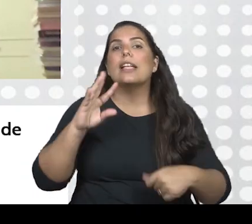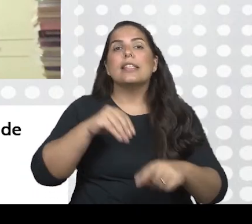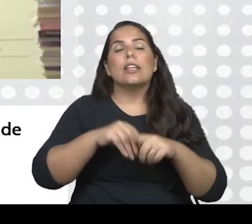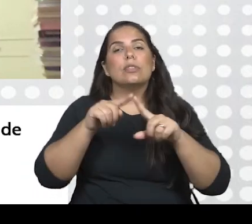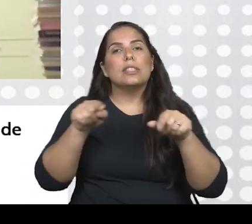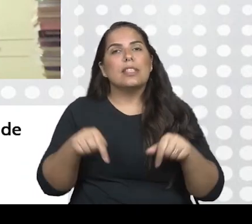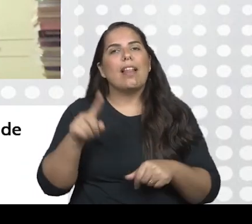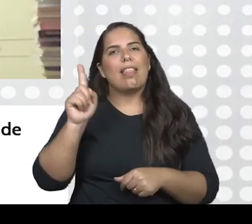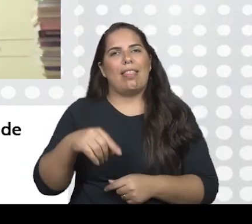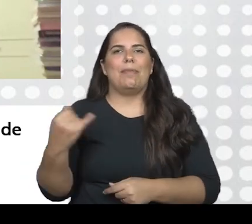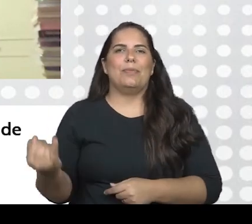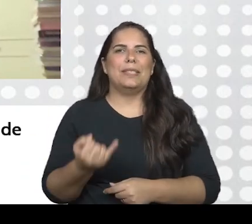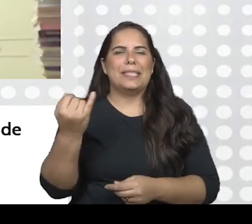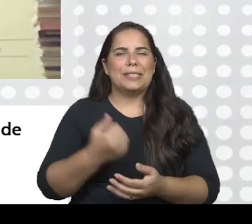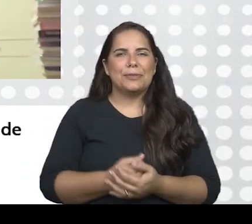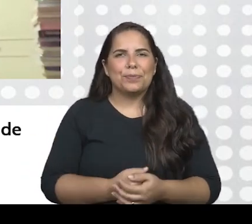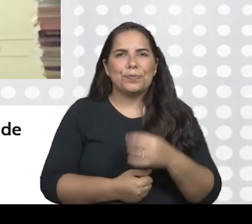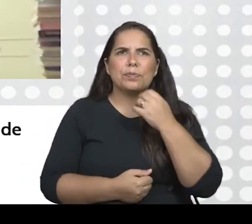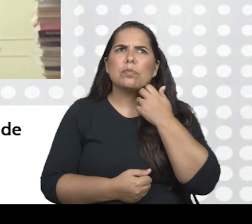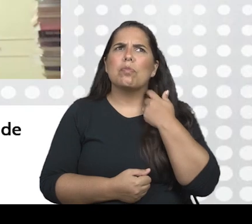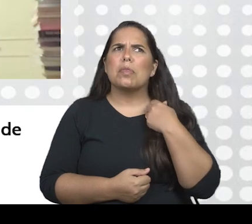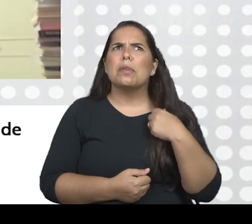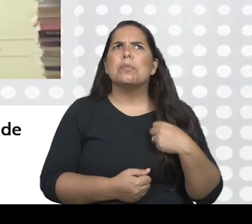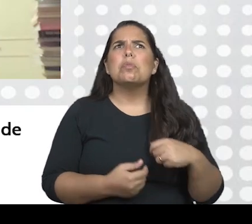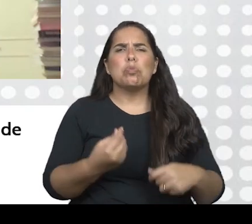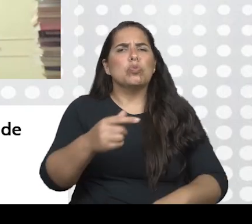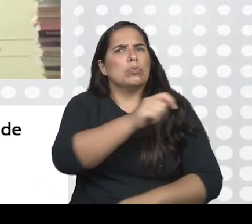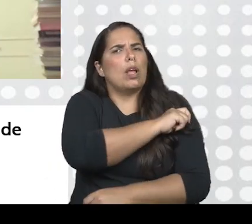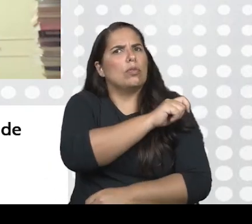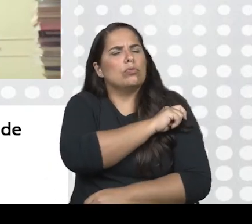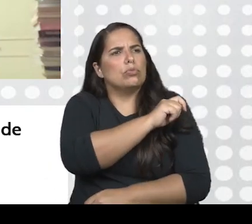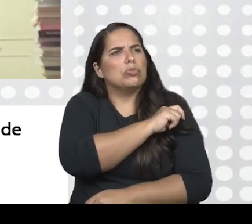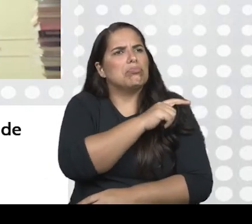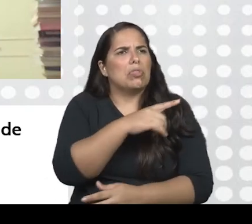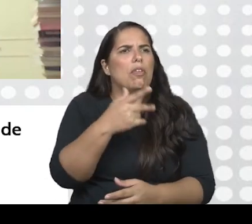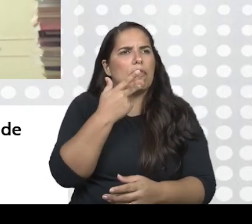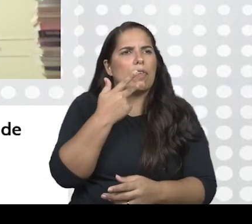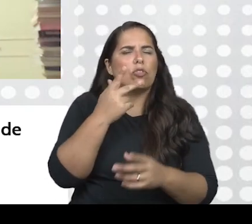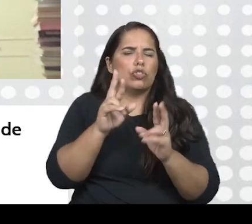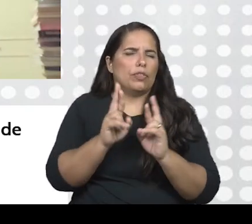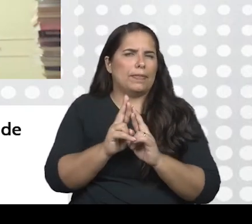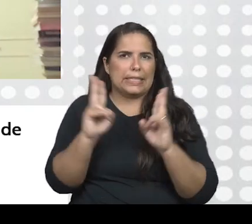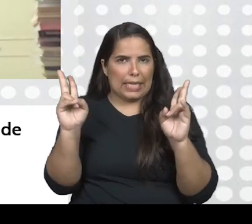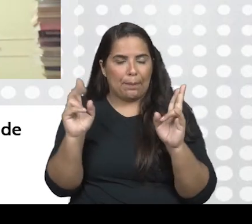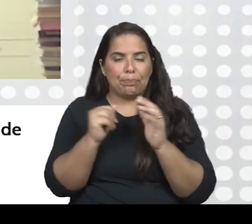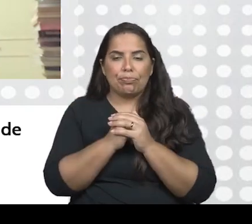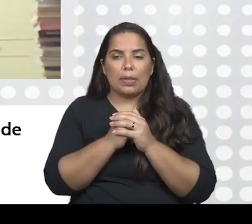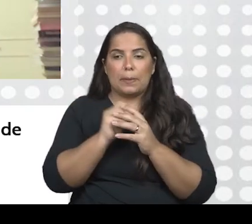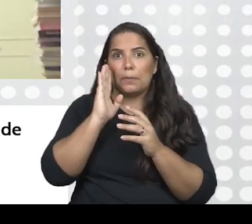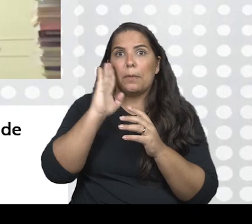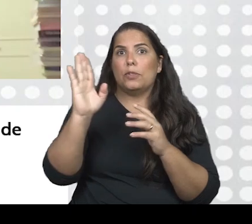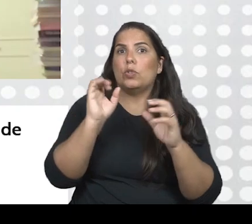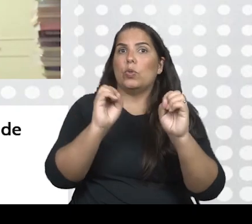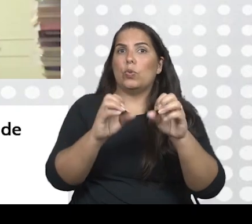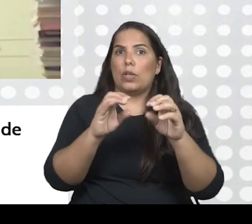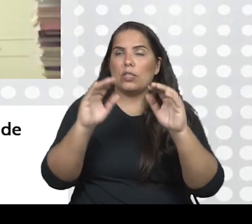de aula é muito importante. Para muitos estudantes, e eu costumo diferenciar, principalmente